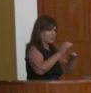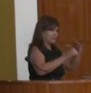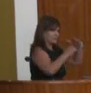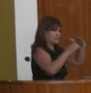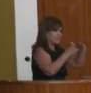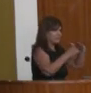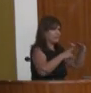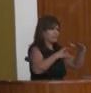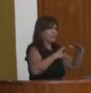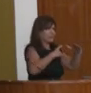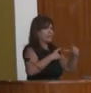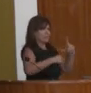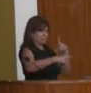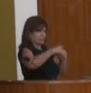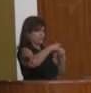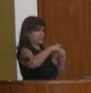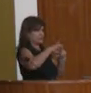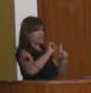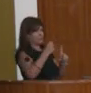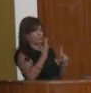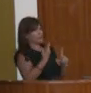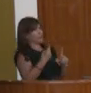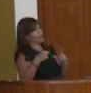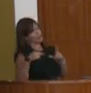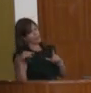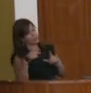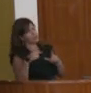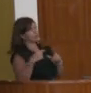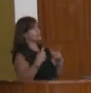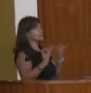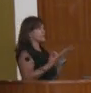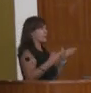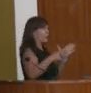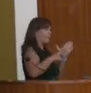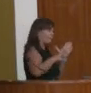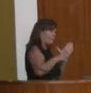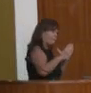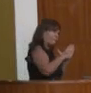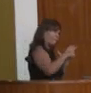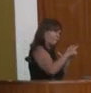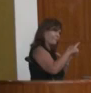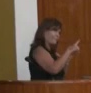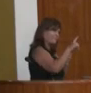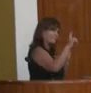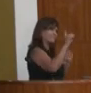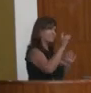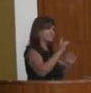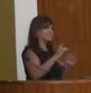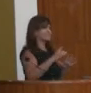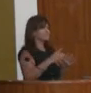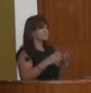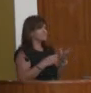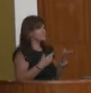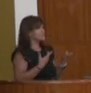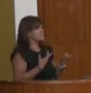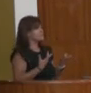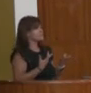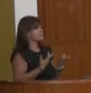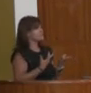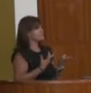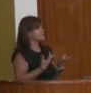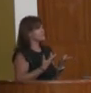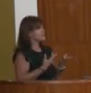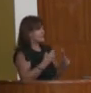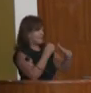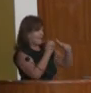finalizar mais campanhas para incentivar essa contratação. Então, a pergunta é os pontos positivos que a empresa